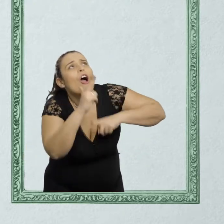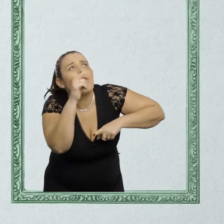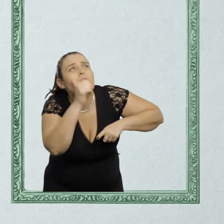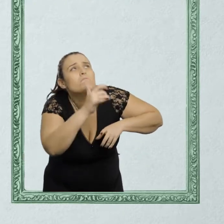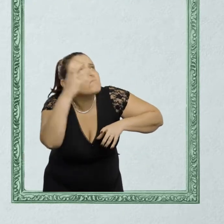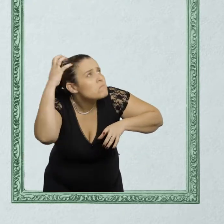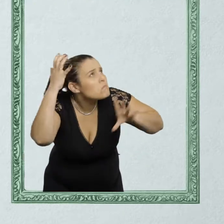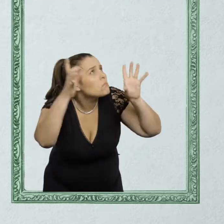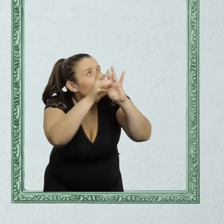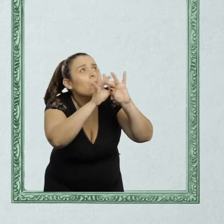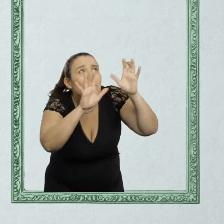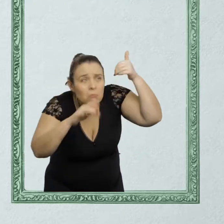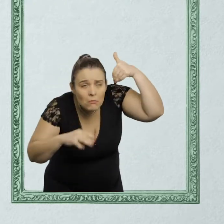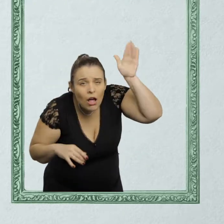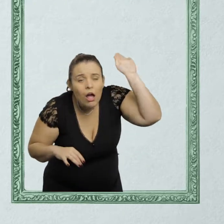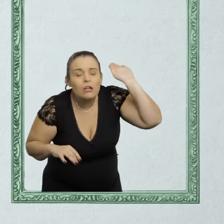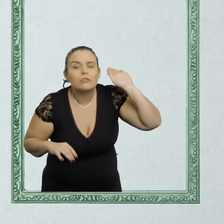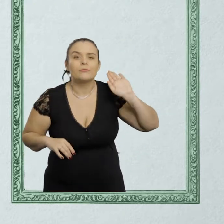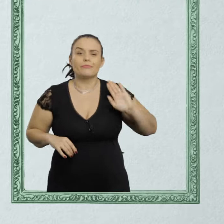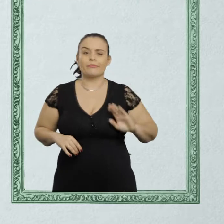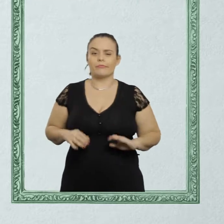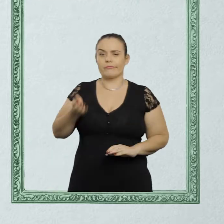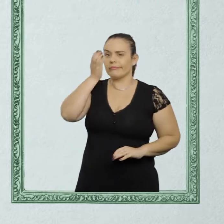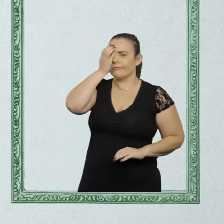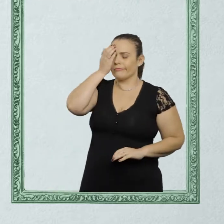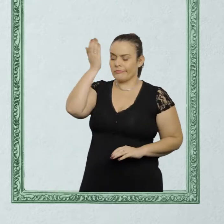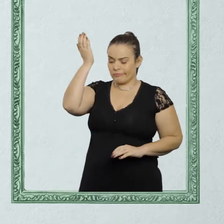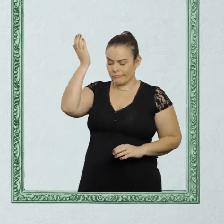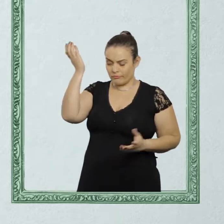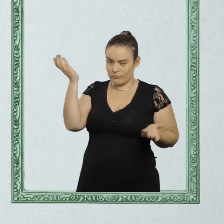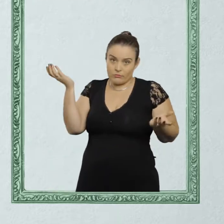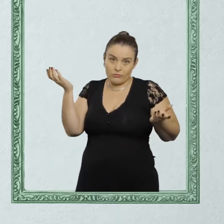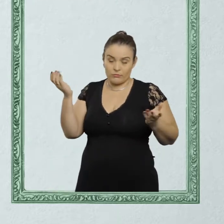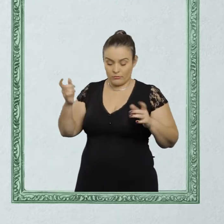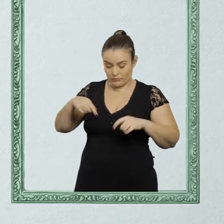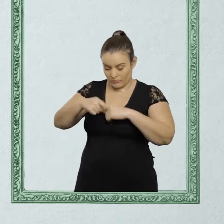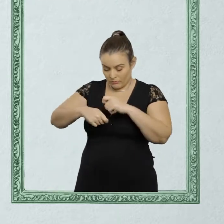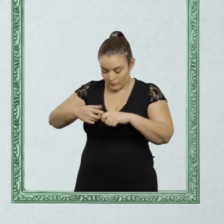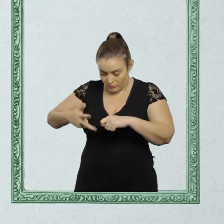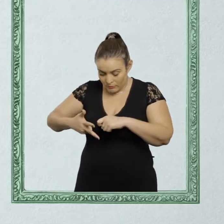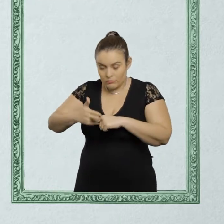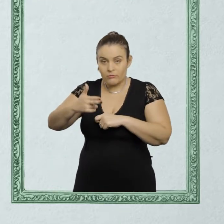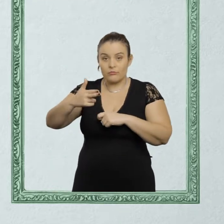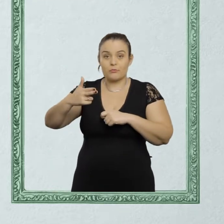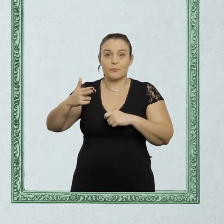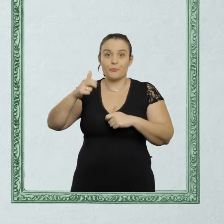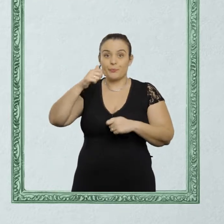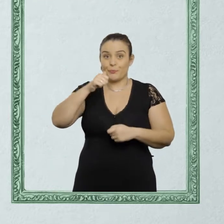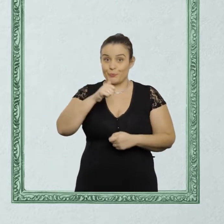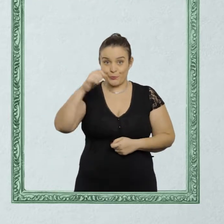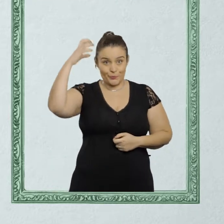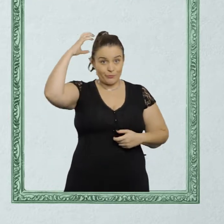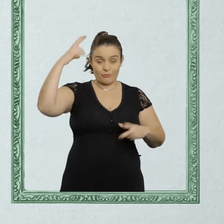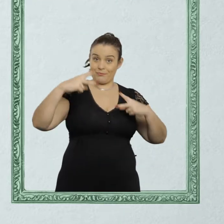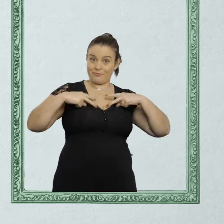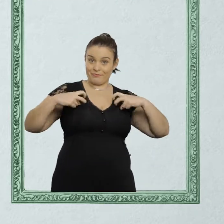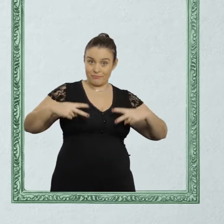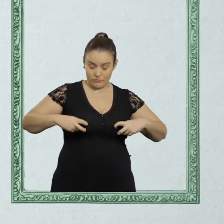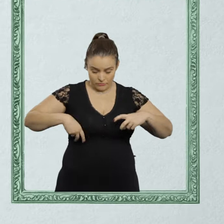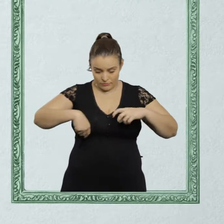Barrica cortou a corda que prendia a princesa Tigrinha. Ela mergulhou na água. Mas o verdadeiro Capitão